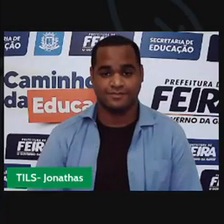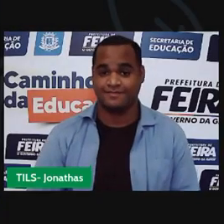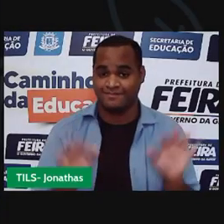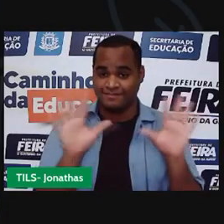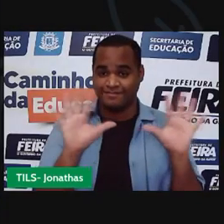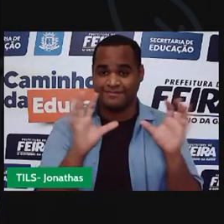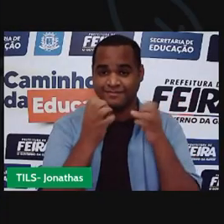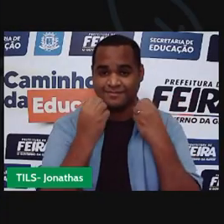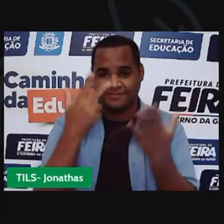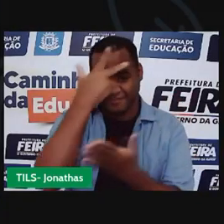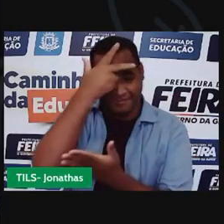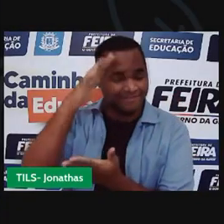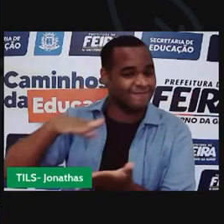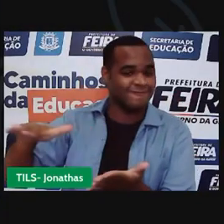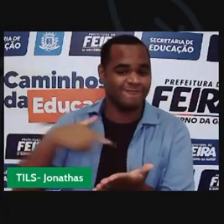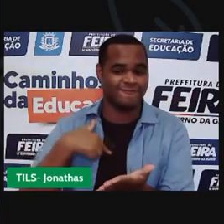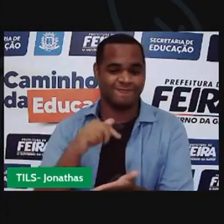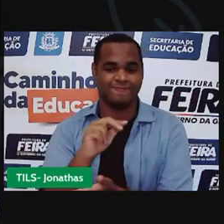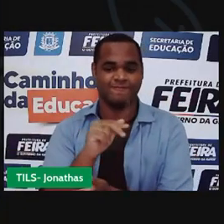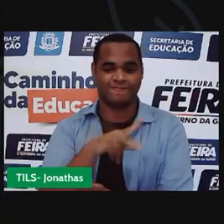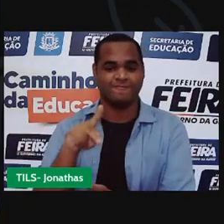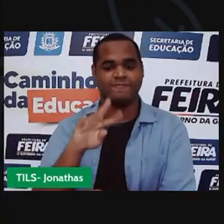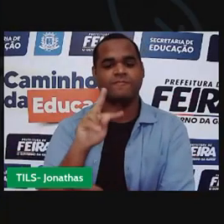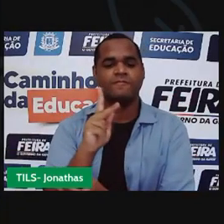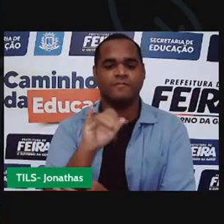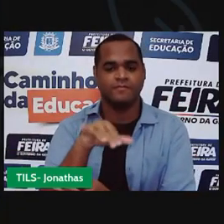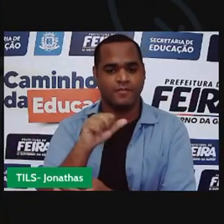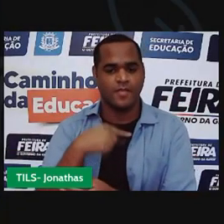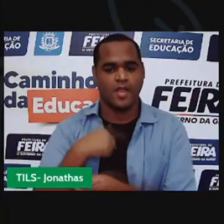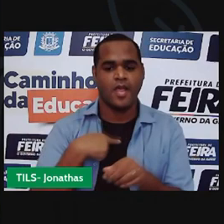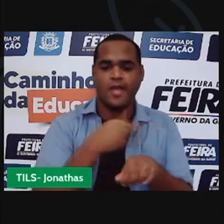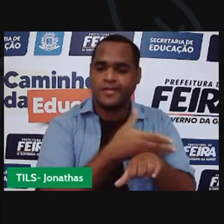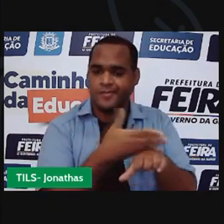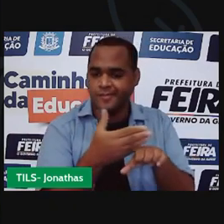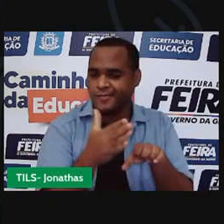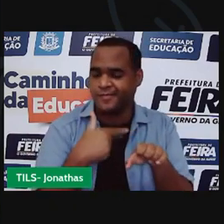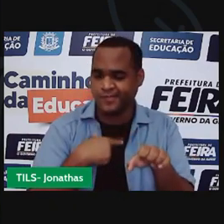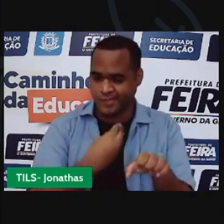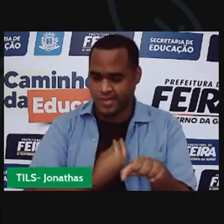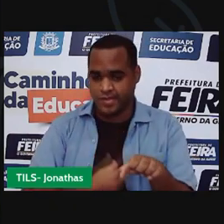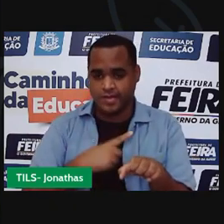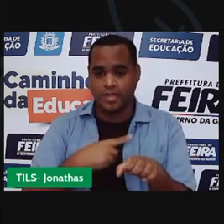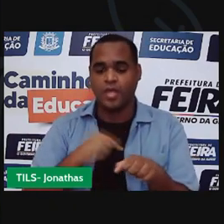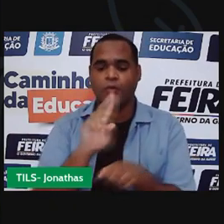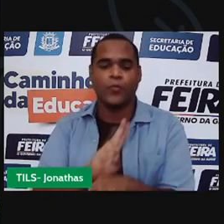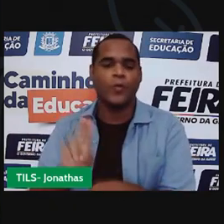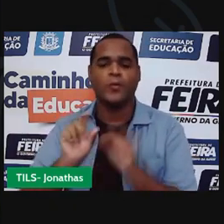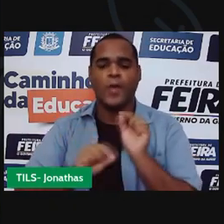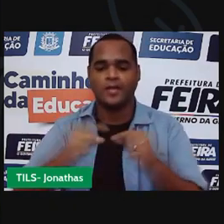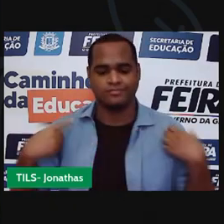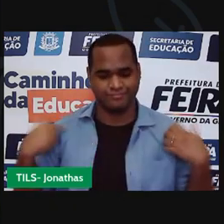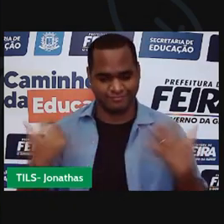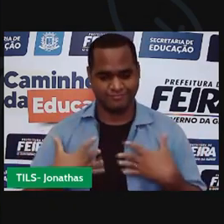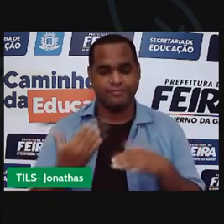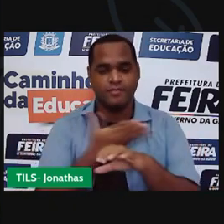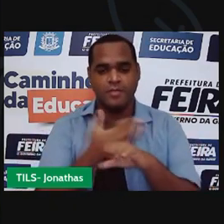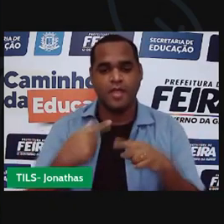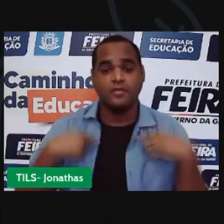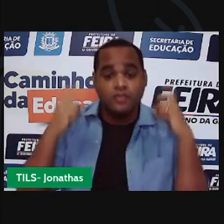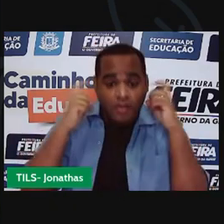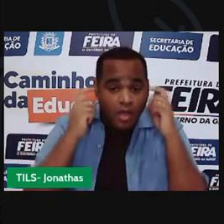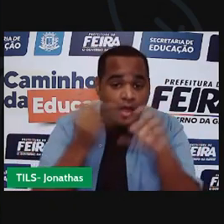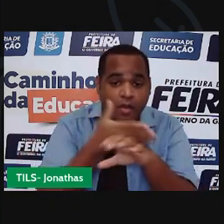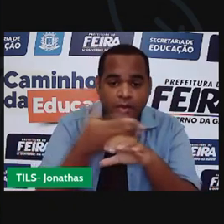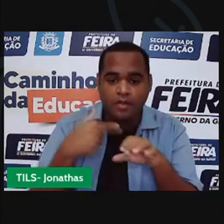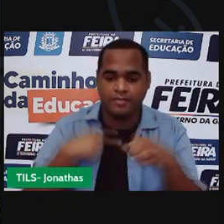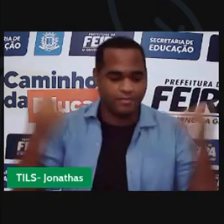Olá, pessoal. Eu sou a professora Tayara Santos de Ciências. Sou uma mulher de pele clara. Estou usando um jaleco branco, um fone branco.